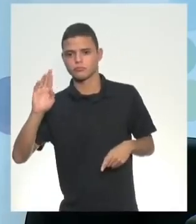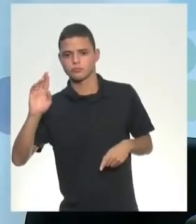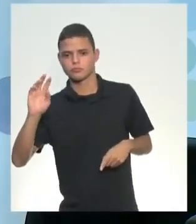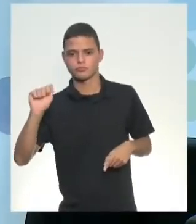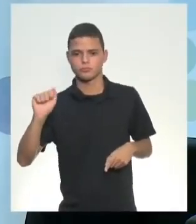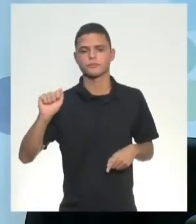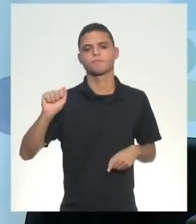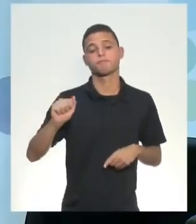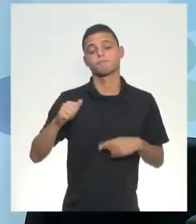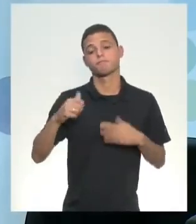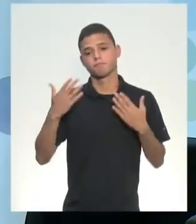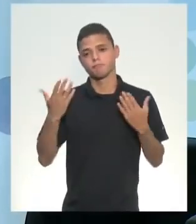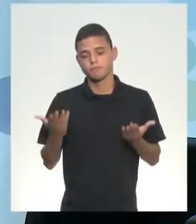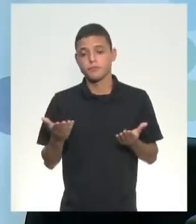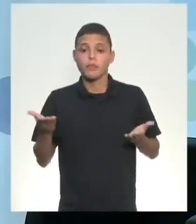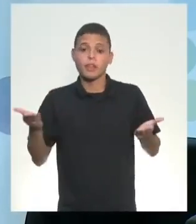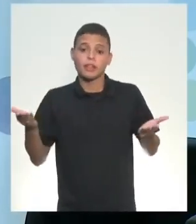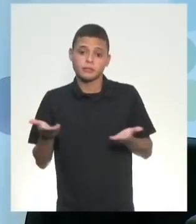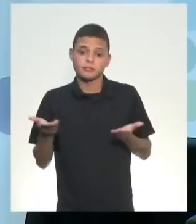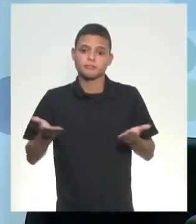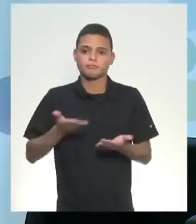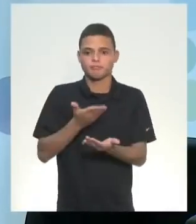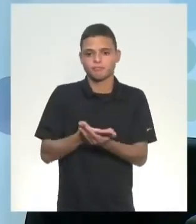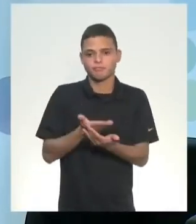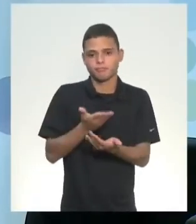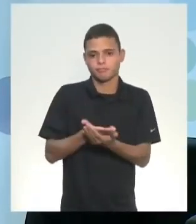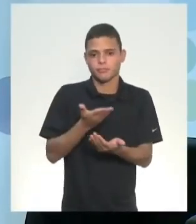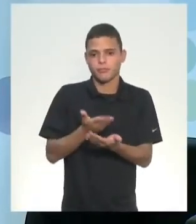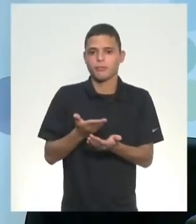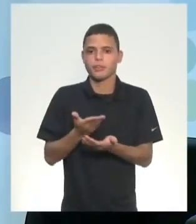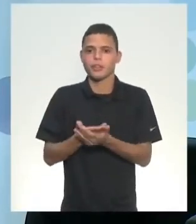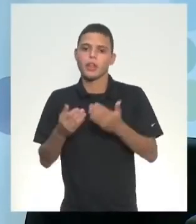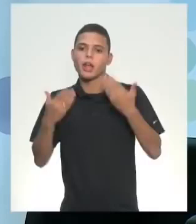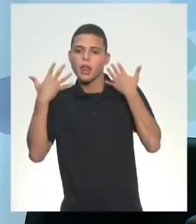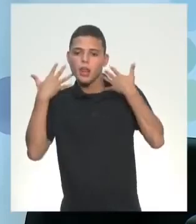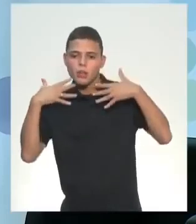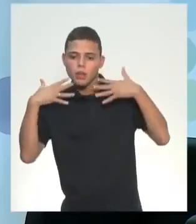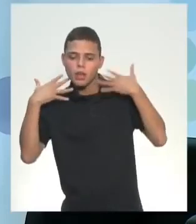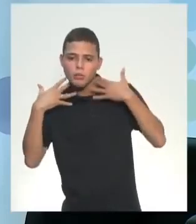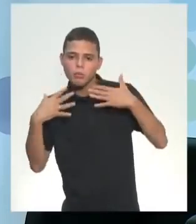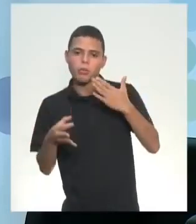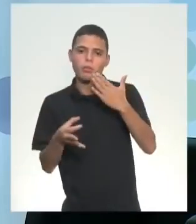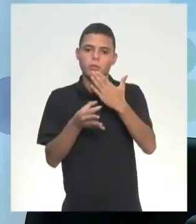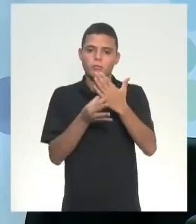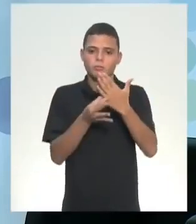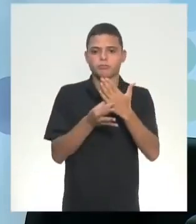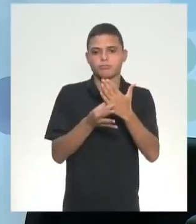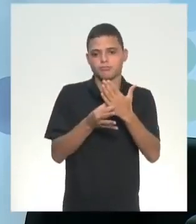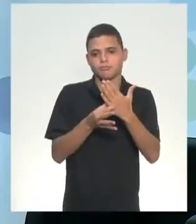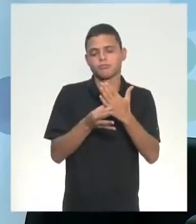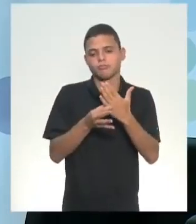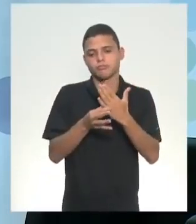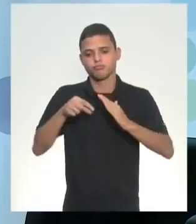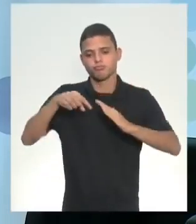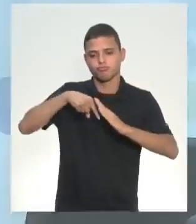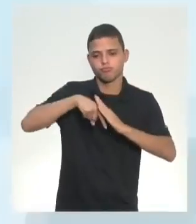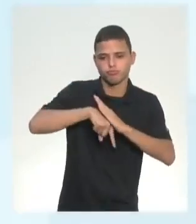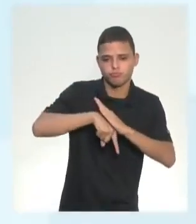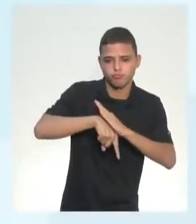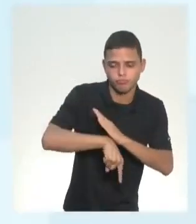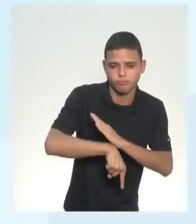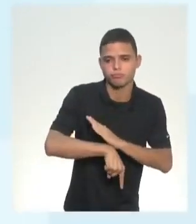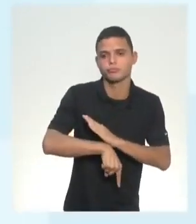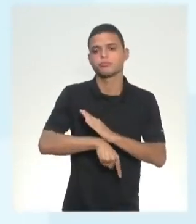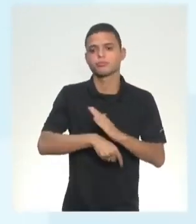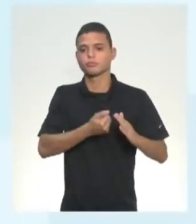gente tem na aula de hoje, né? O naturalismo e o realismo trazem a realidade mais um mais aprofundado que o outro, página 20,